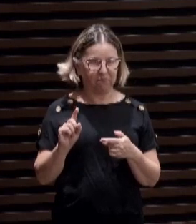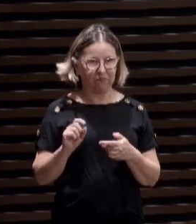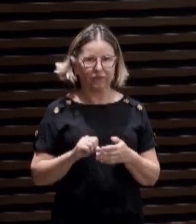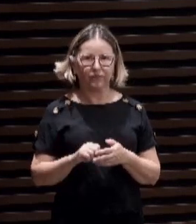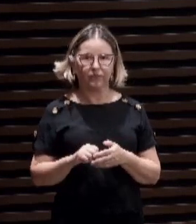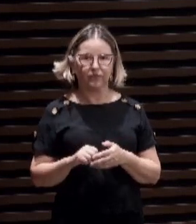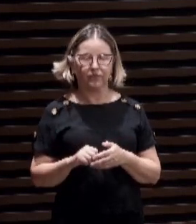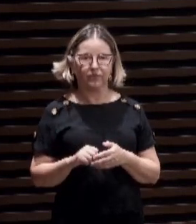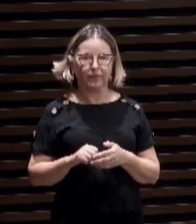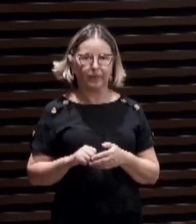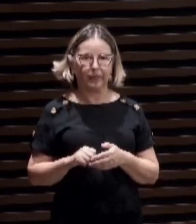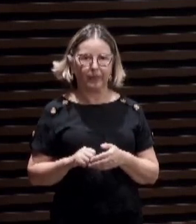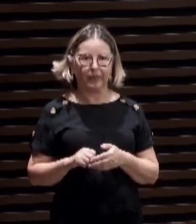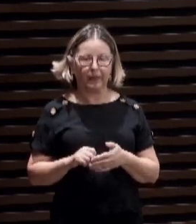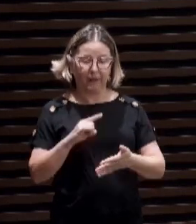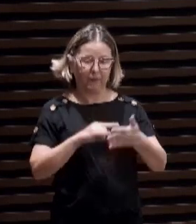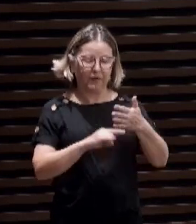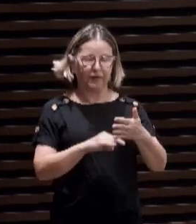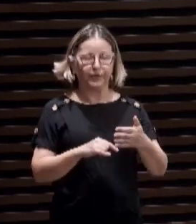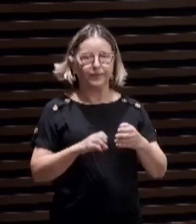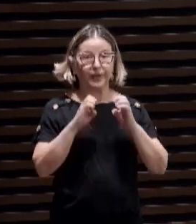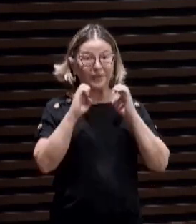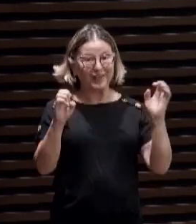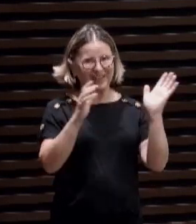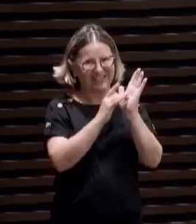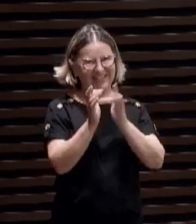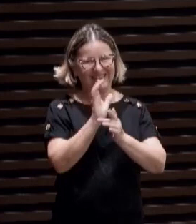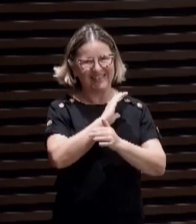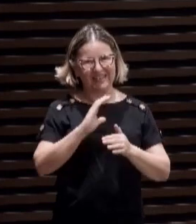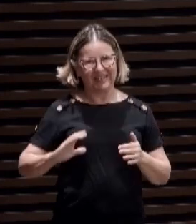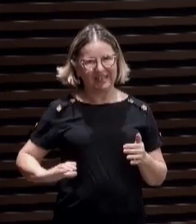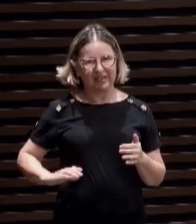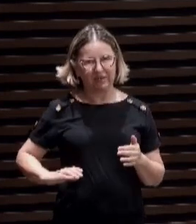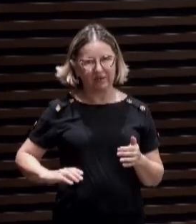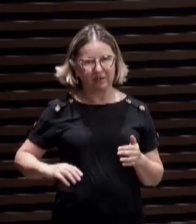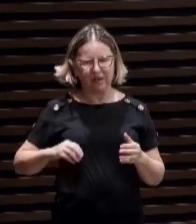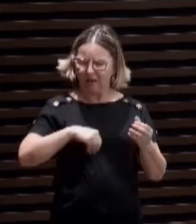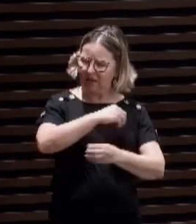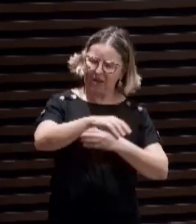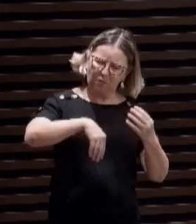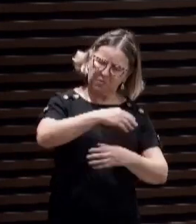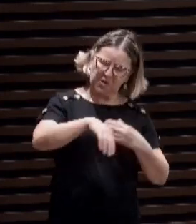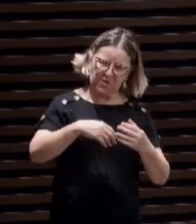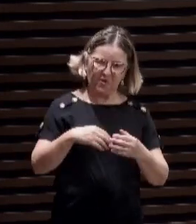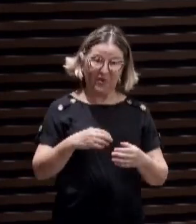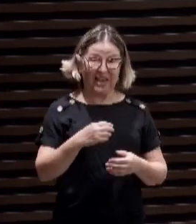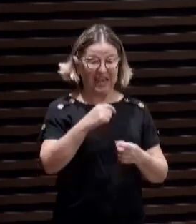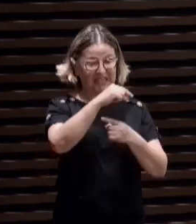Voltando ao texto do boletim. O Evangelho de Jesus Cristo não mistura santidade com vida